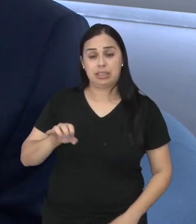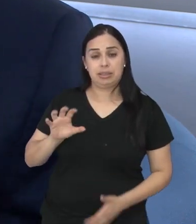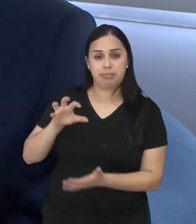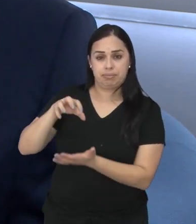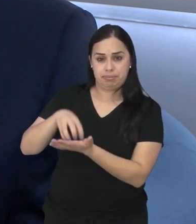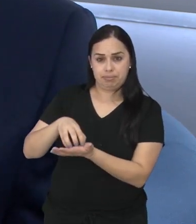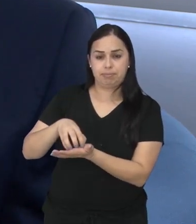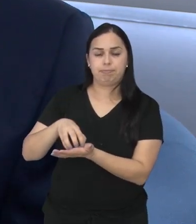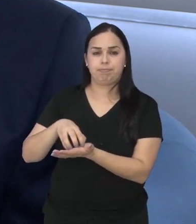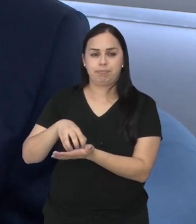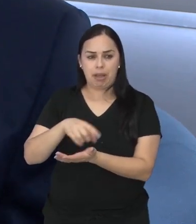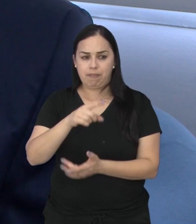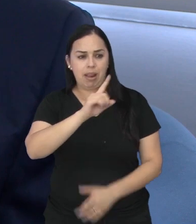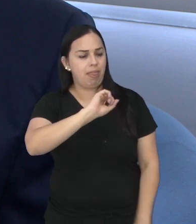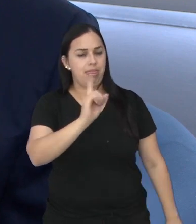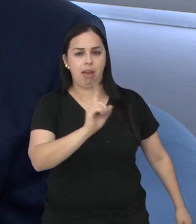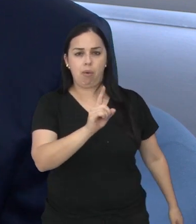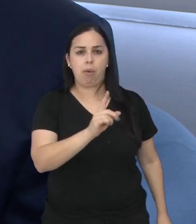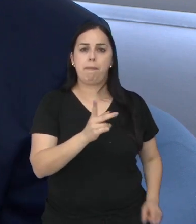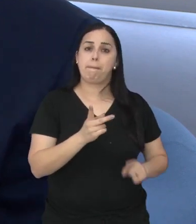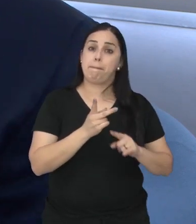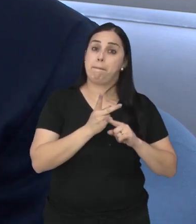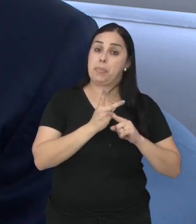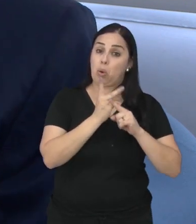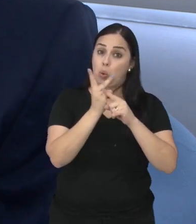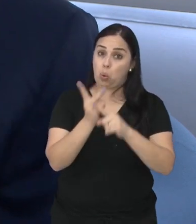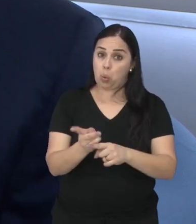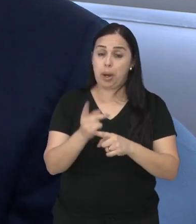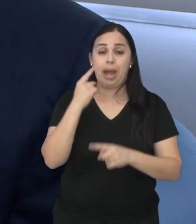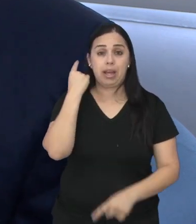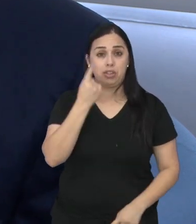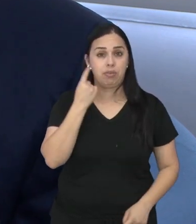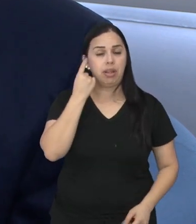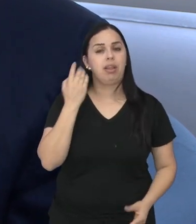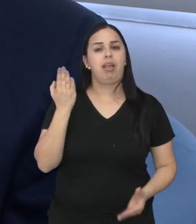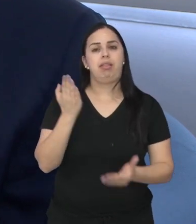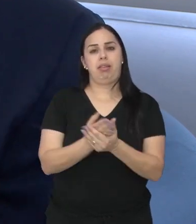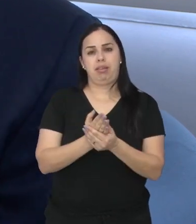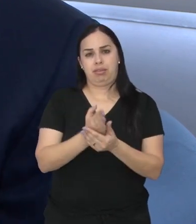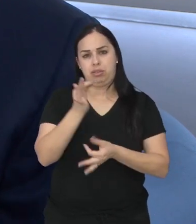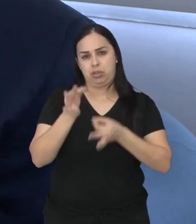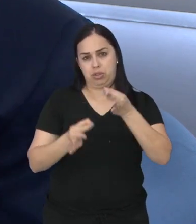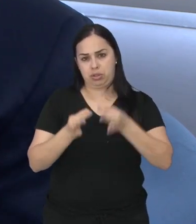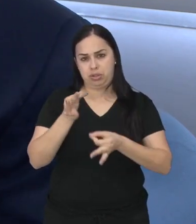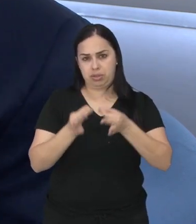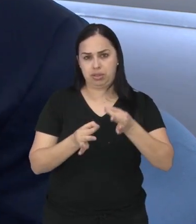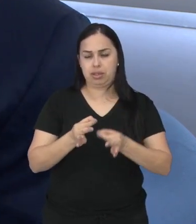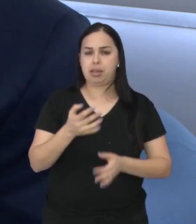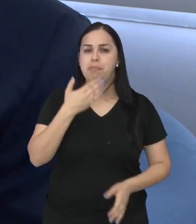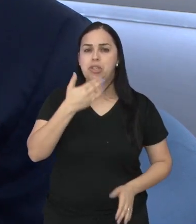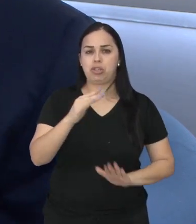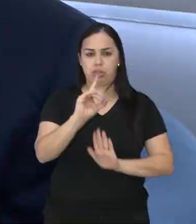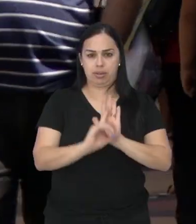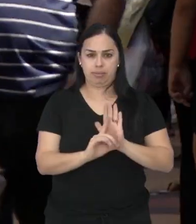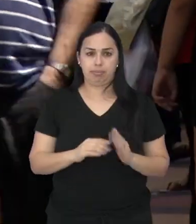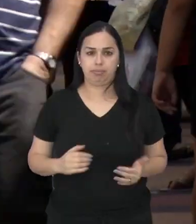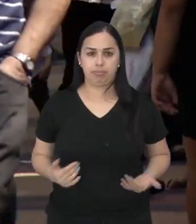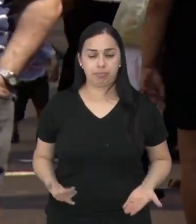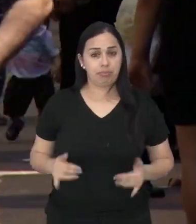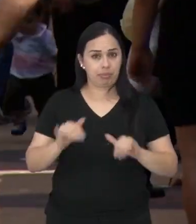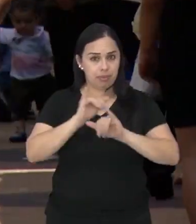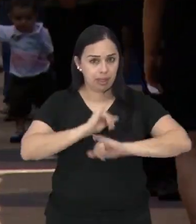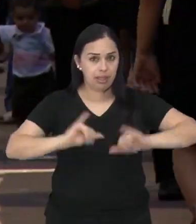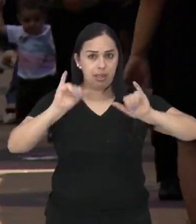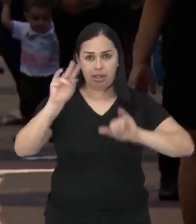negando, precisa a pessoa procurar um advogado e entrar na justiça, incorrer nos seus direitos. E